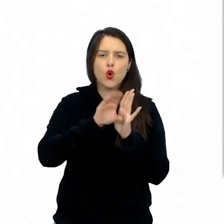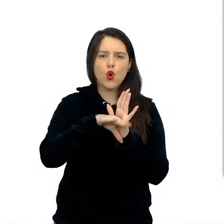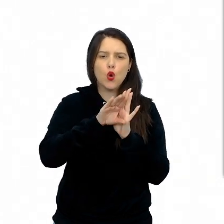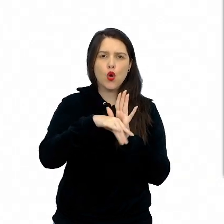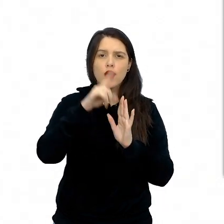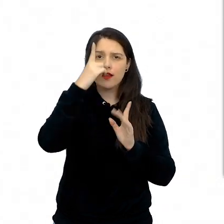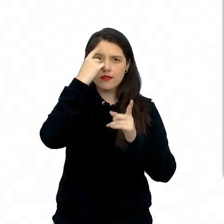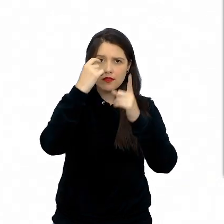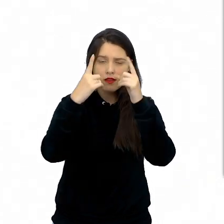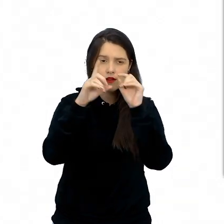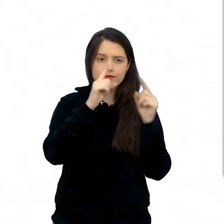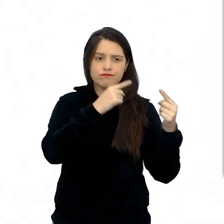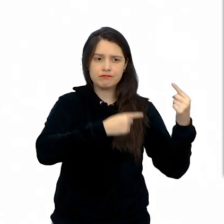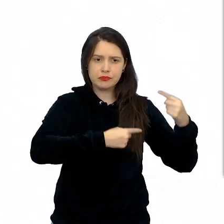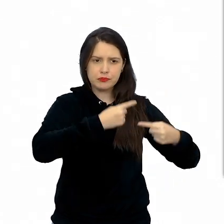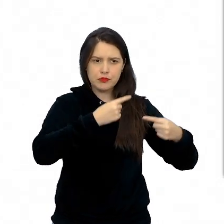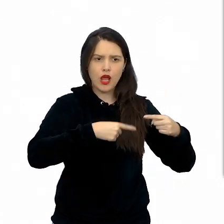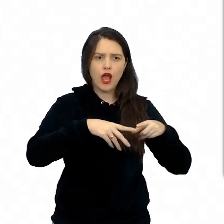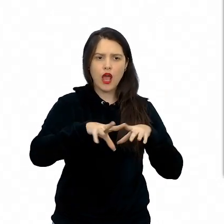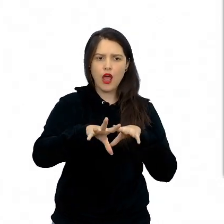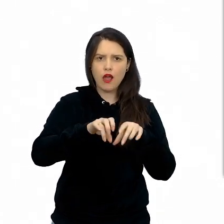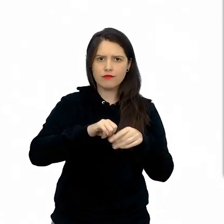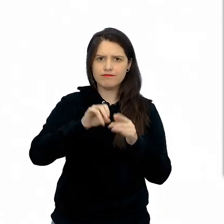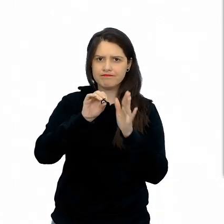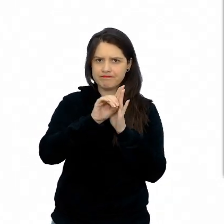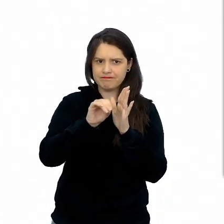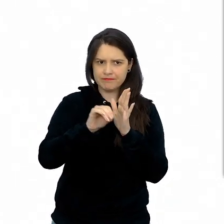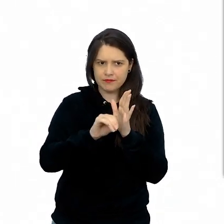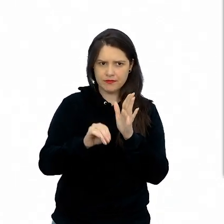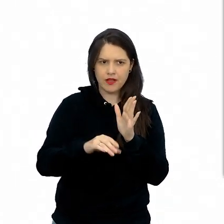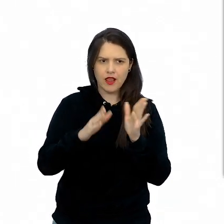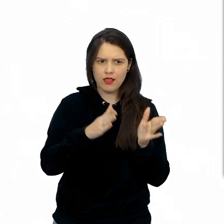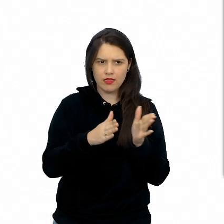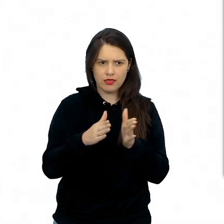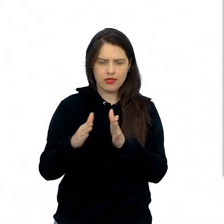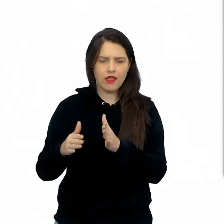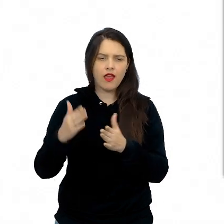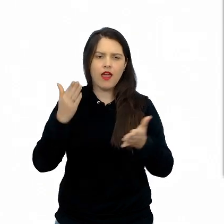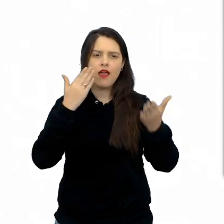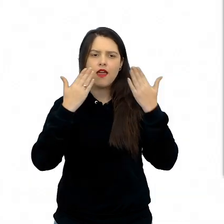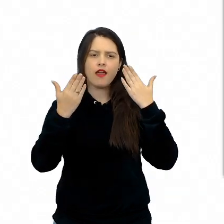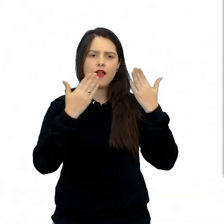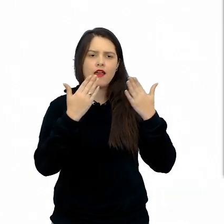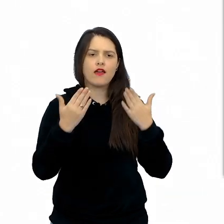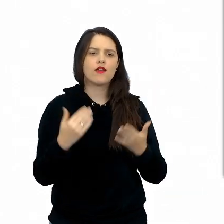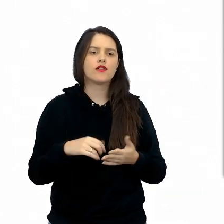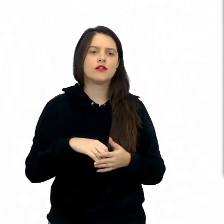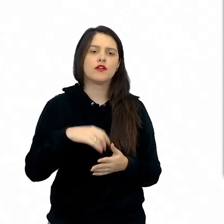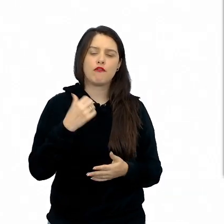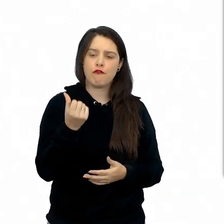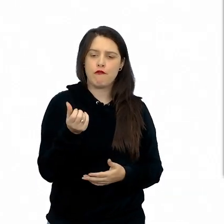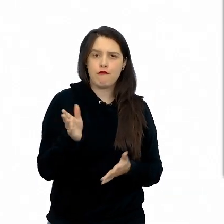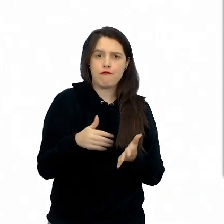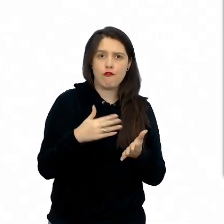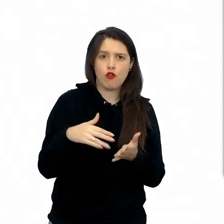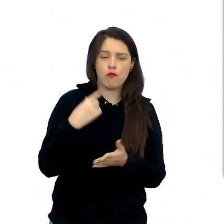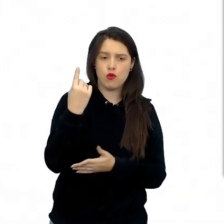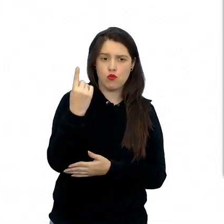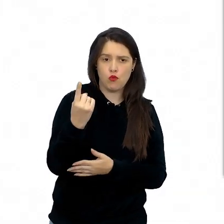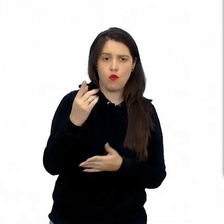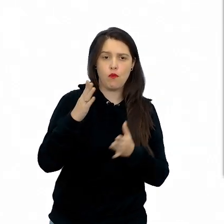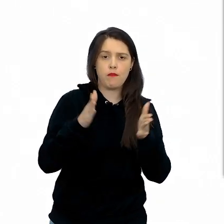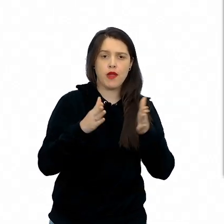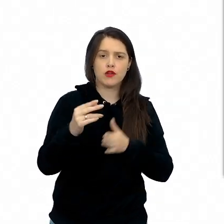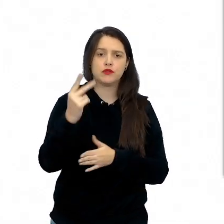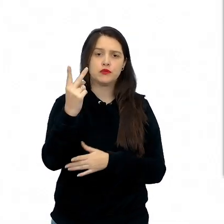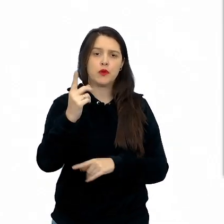ideias discutidos na formação de etapa e analisar a sequência 6, volume 1, parte 2, do